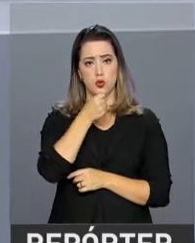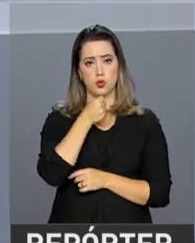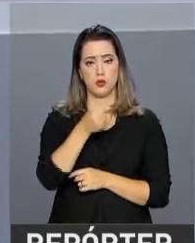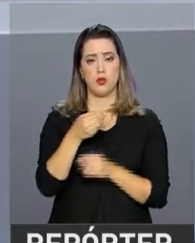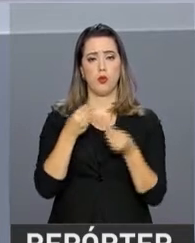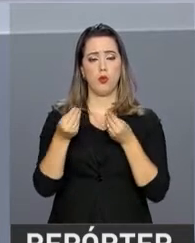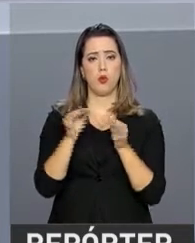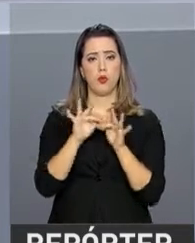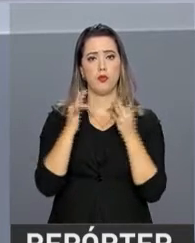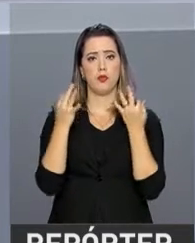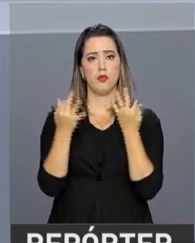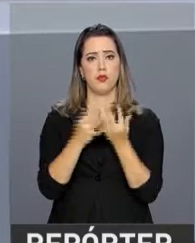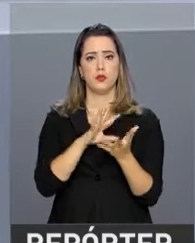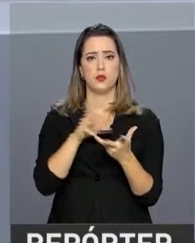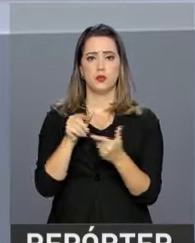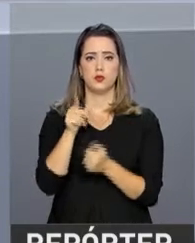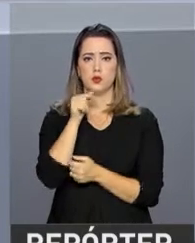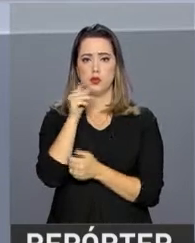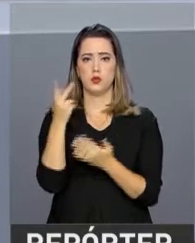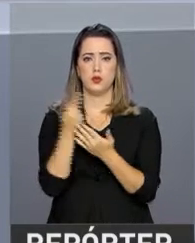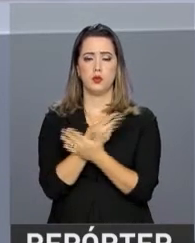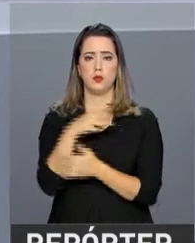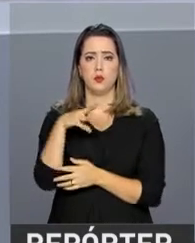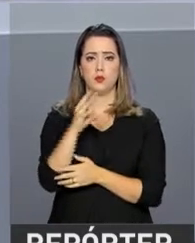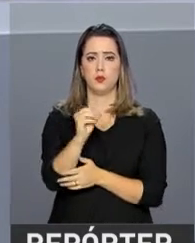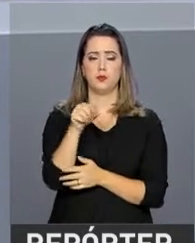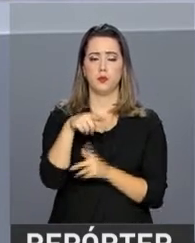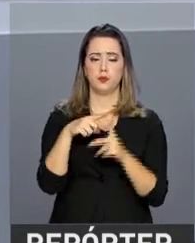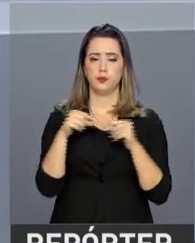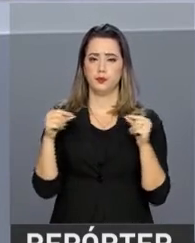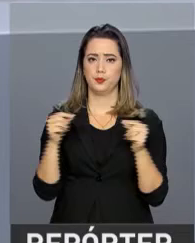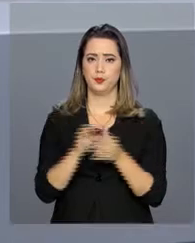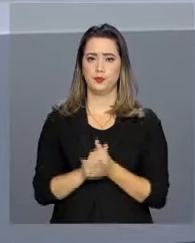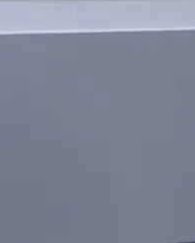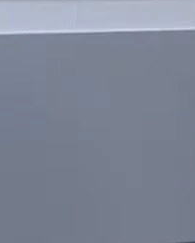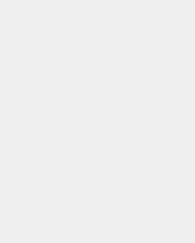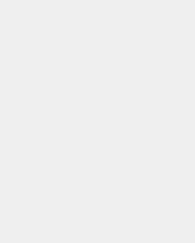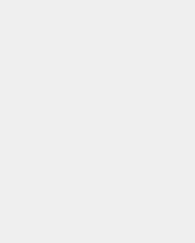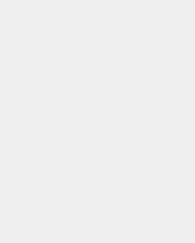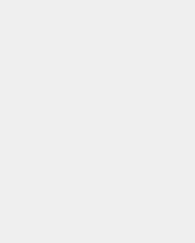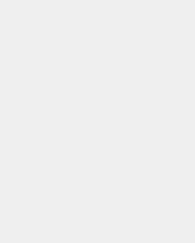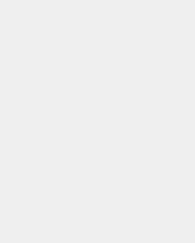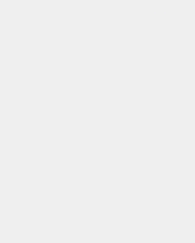cobertura do Fórum Mundial da Água, que acontece em março aqui em Brasília.